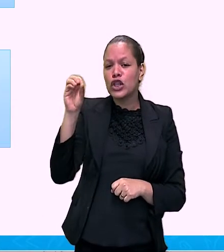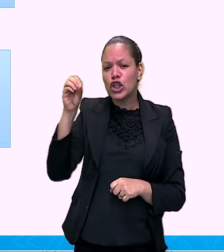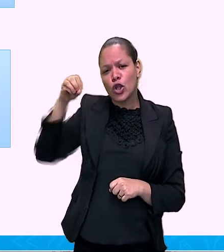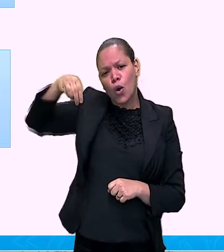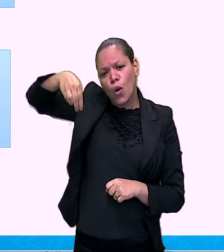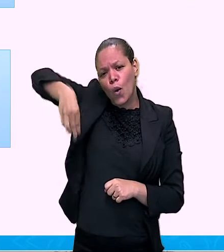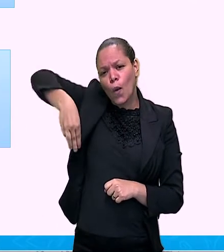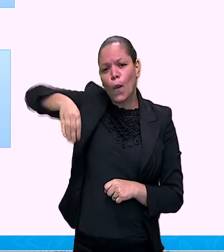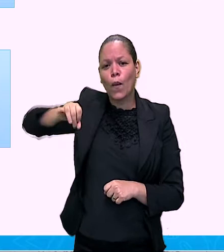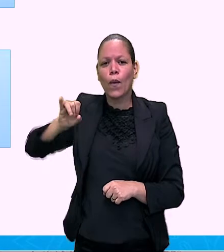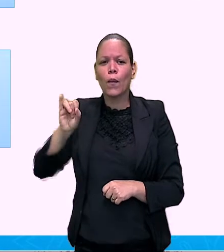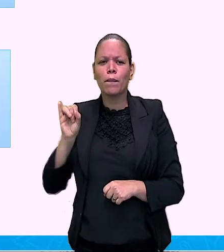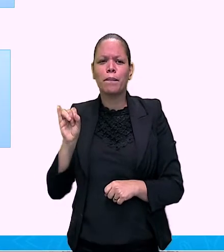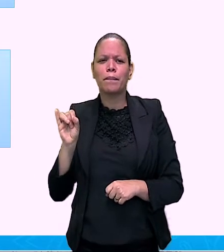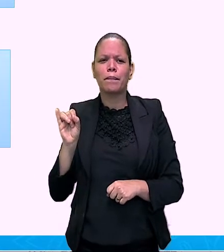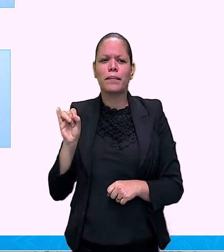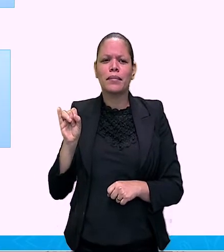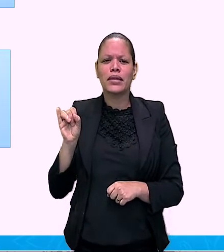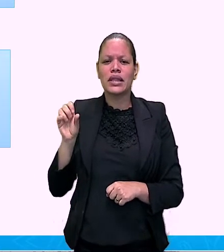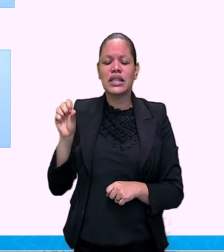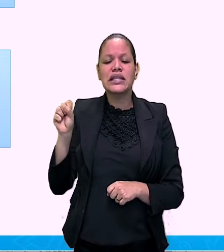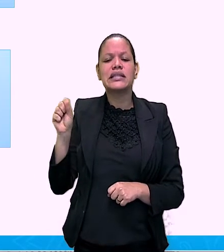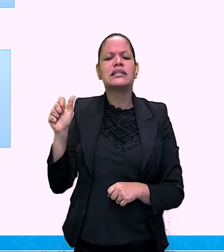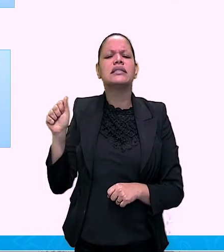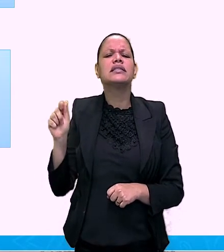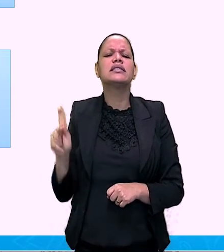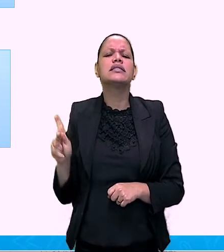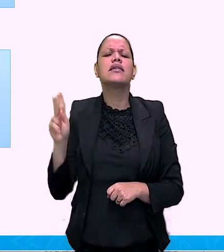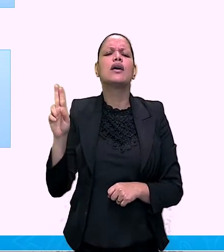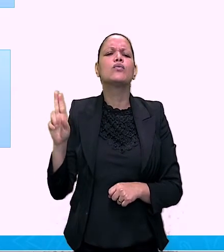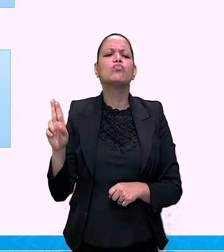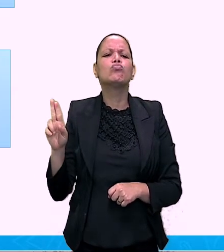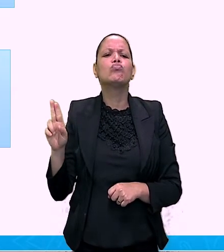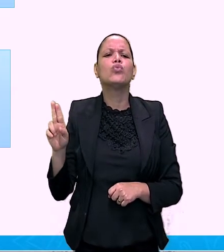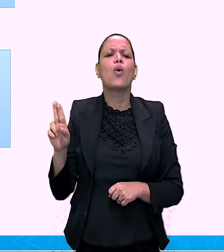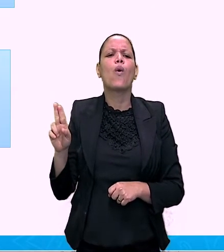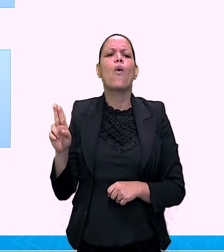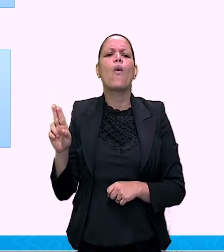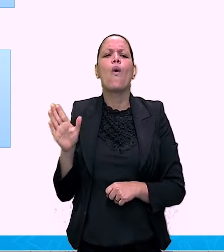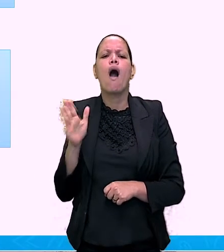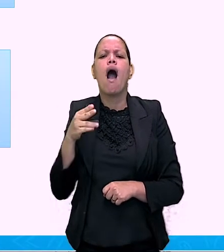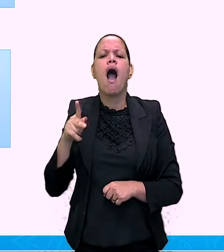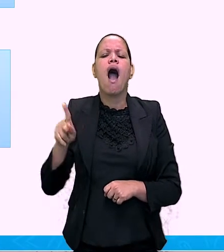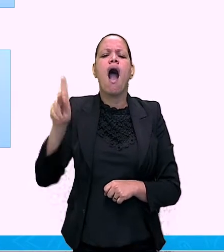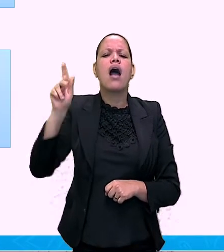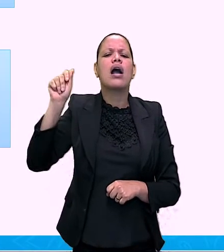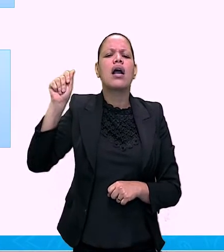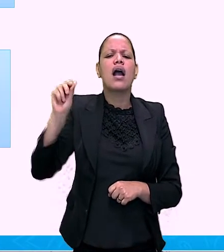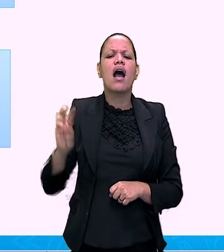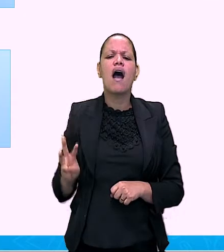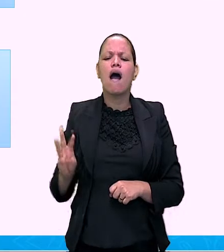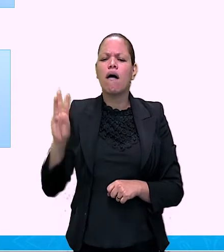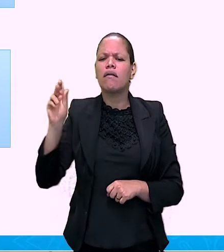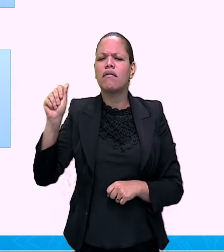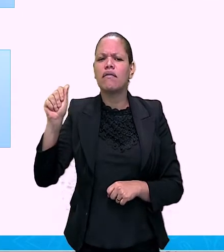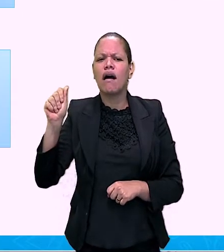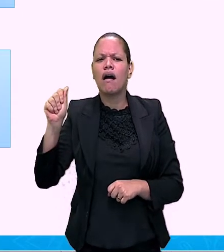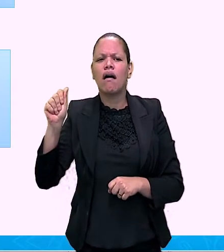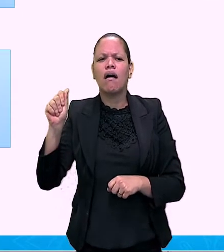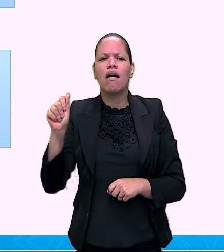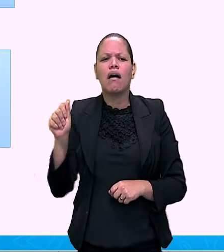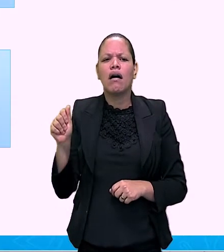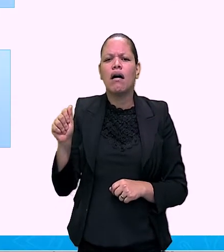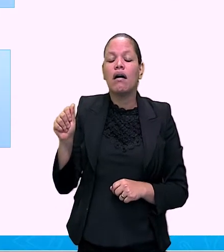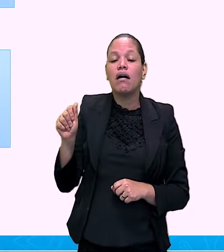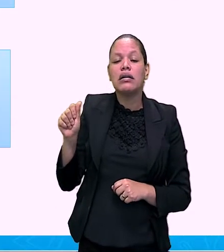trazer complicações graves, mas não temos ainda nenhuma evidência de onde ela